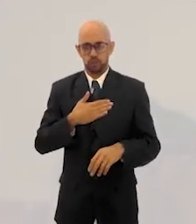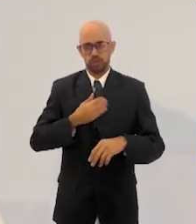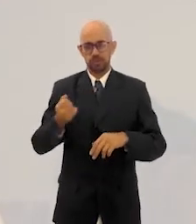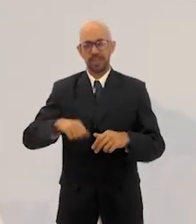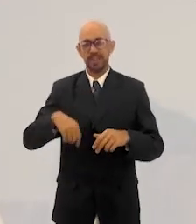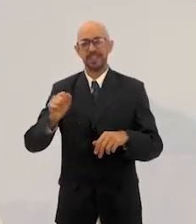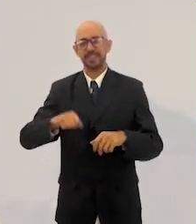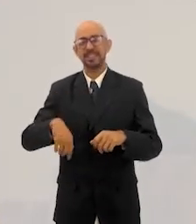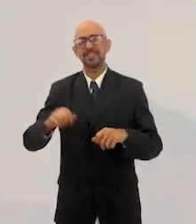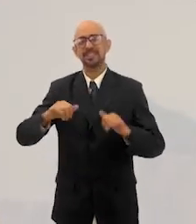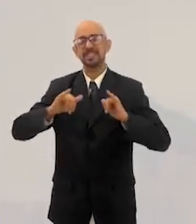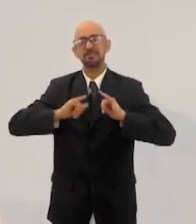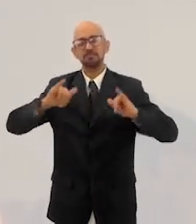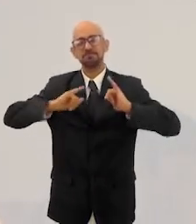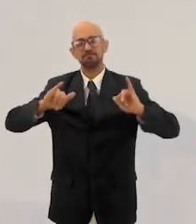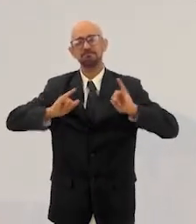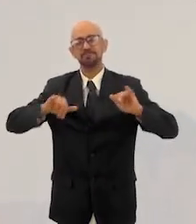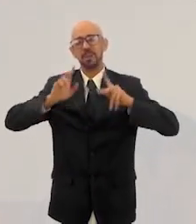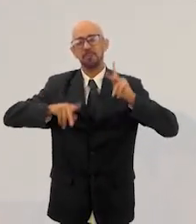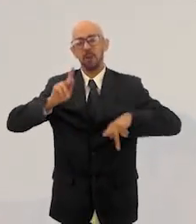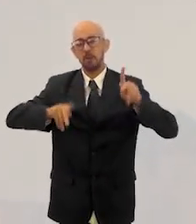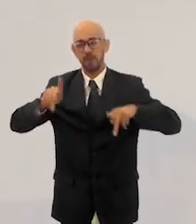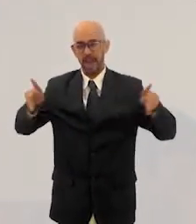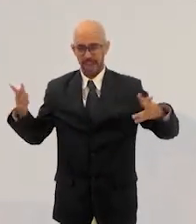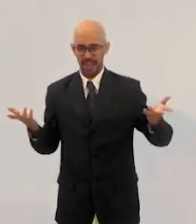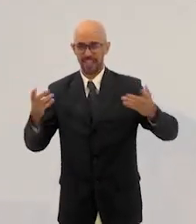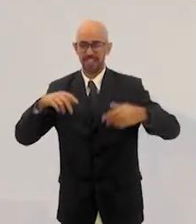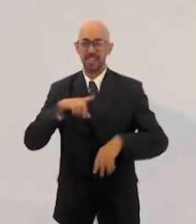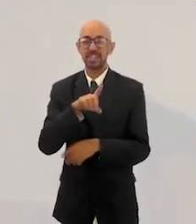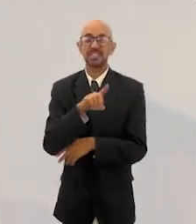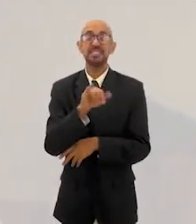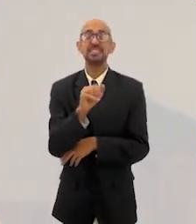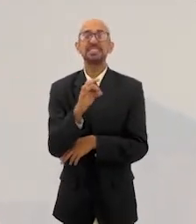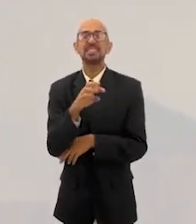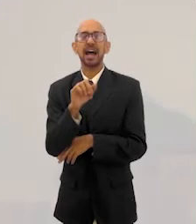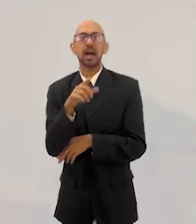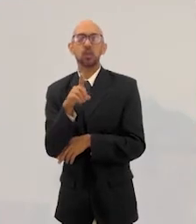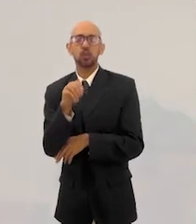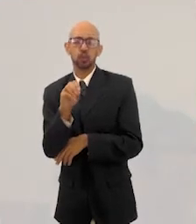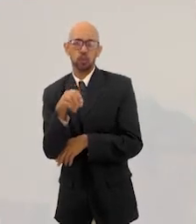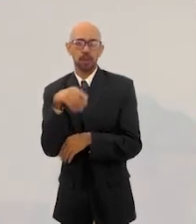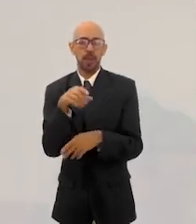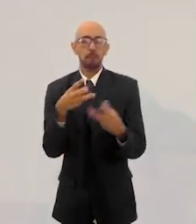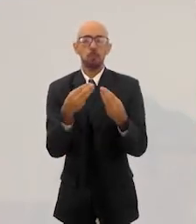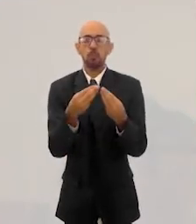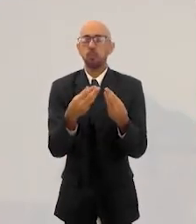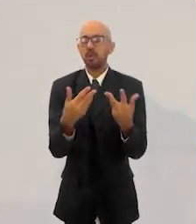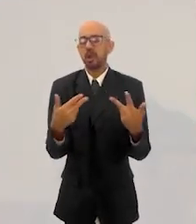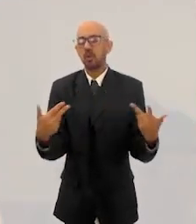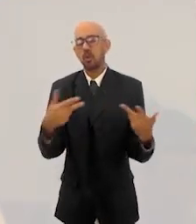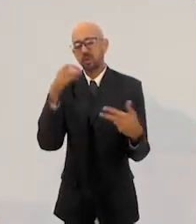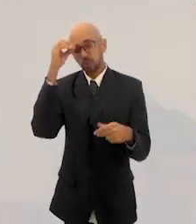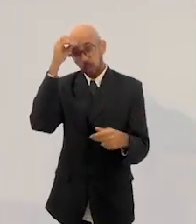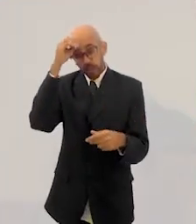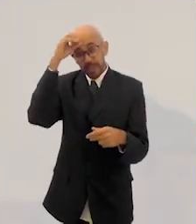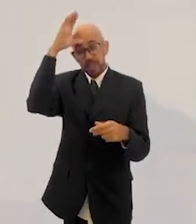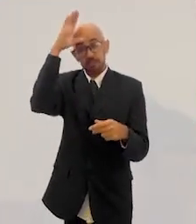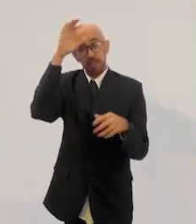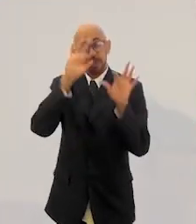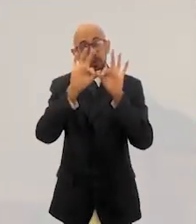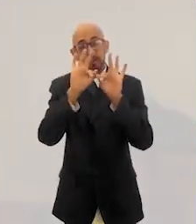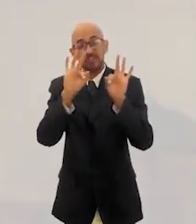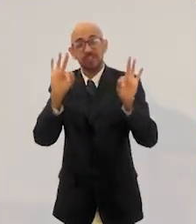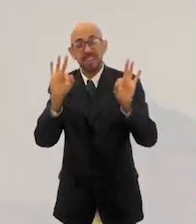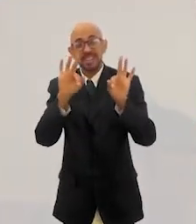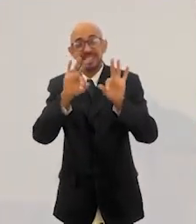ditados, né? Eu acho que os ditados carregam assim, essa coisa do muito conhecimento, uma frase simples e por vezes até